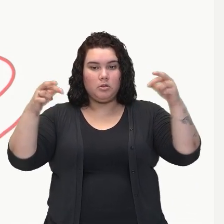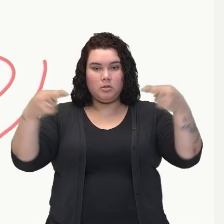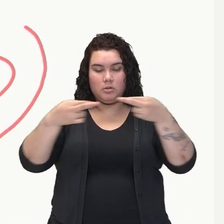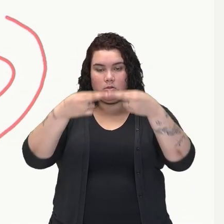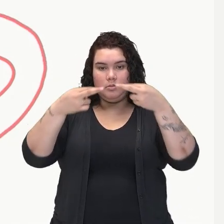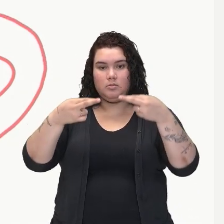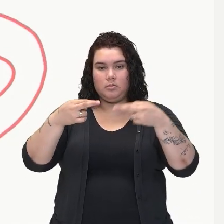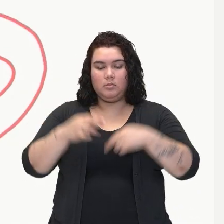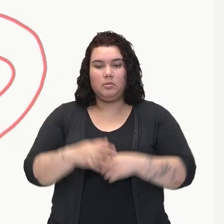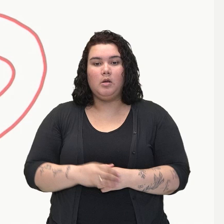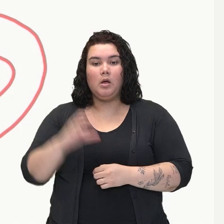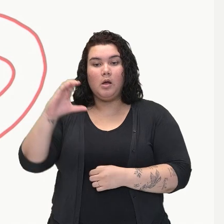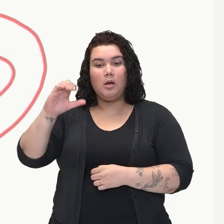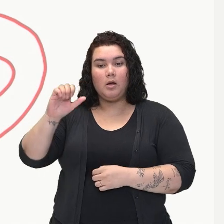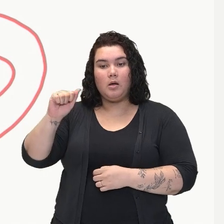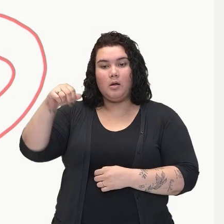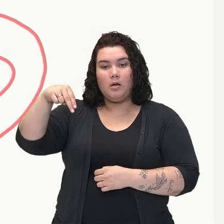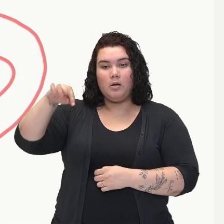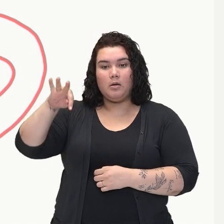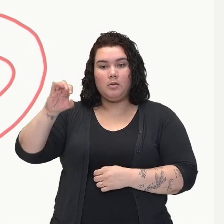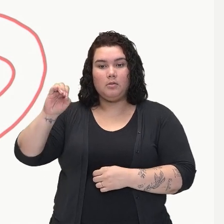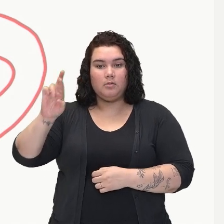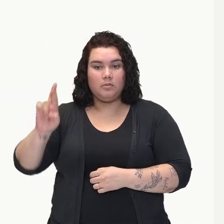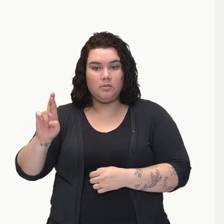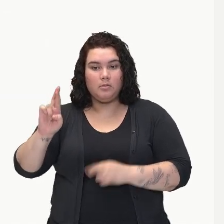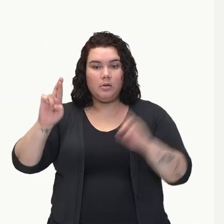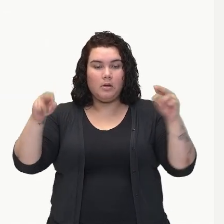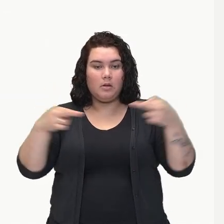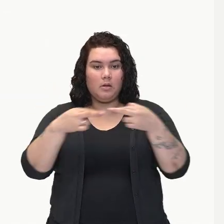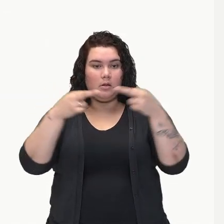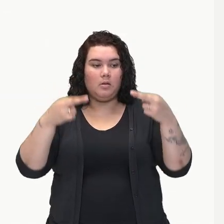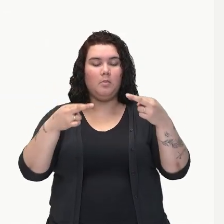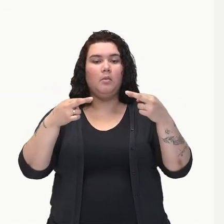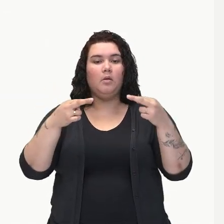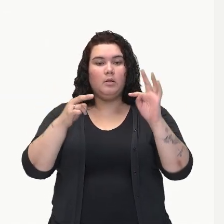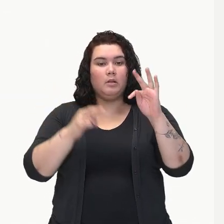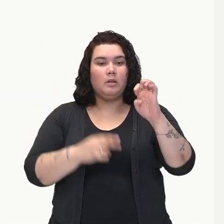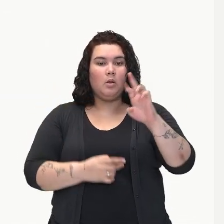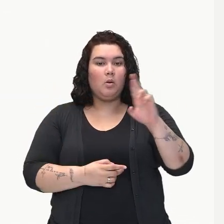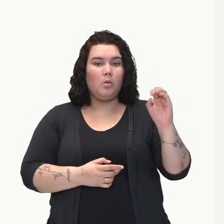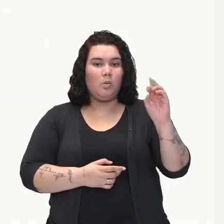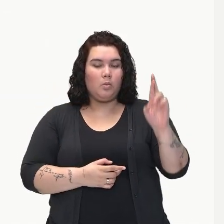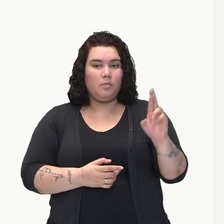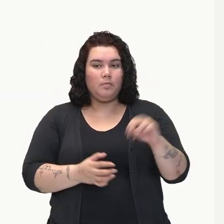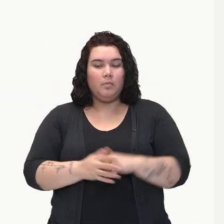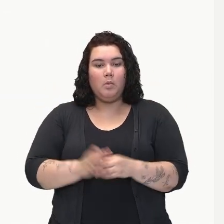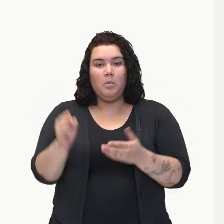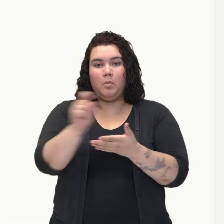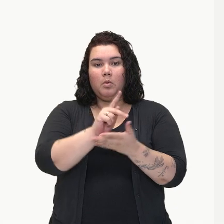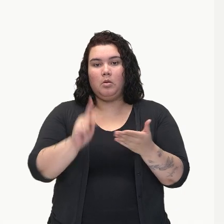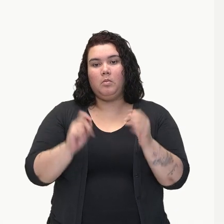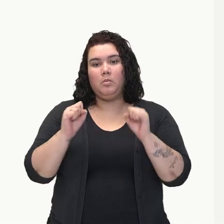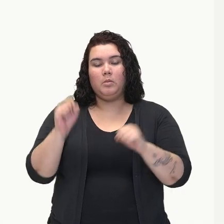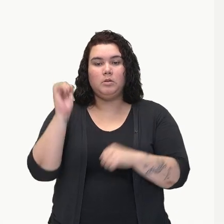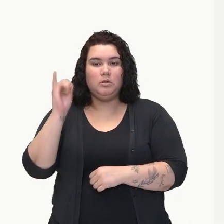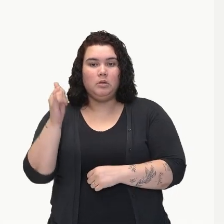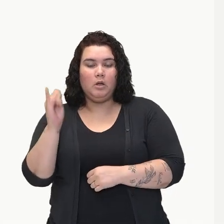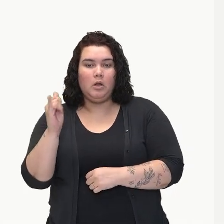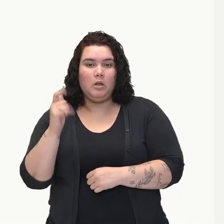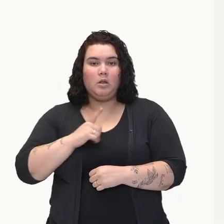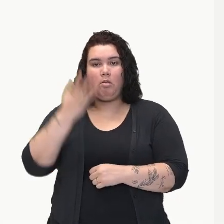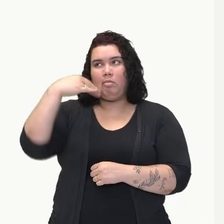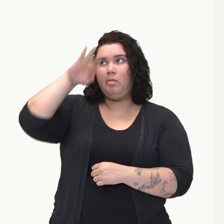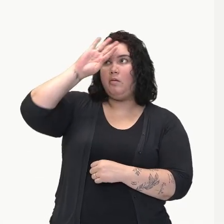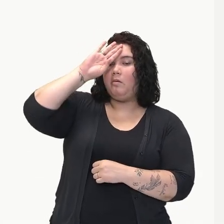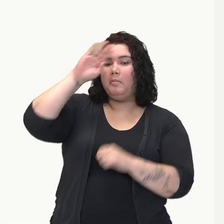terror, em que eu já estou rimando esses dois bem aqui. Um poema pode ser narrativo, dramático ou